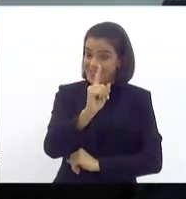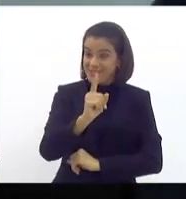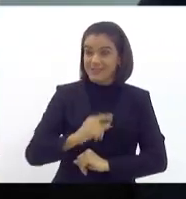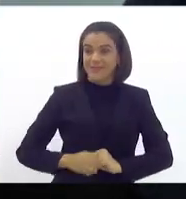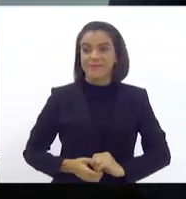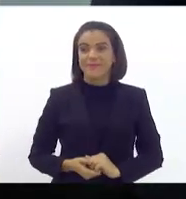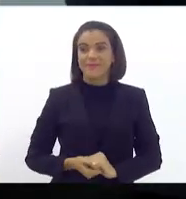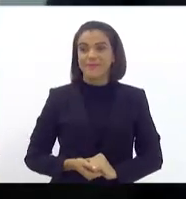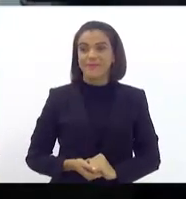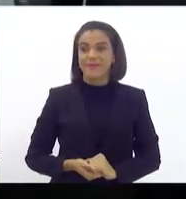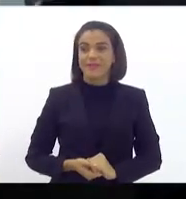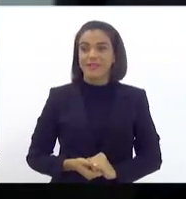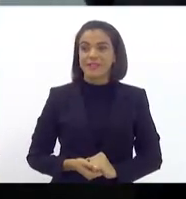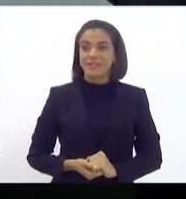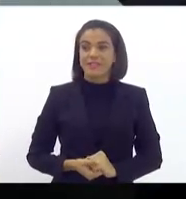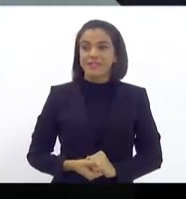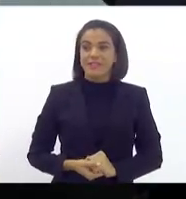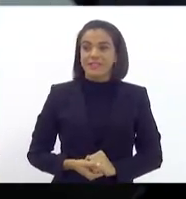Chegou o nosso...